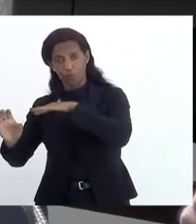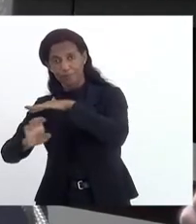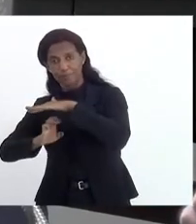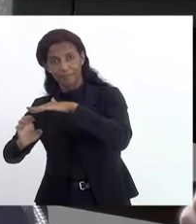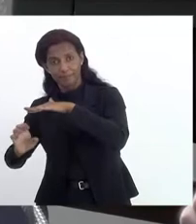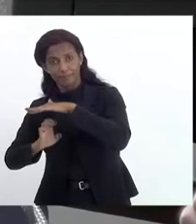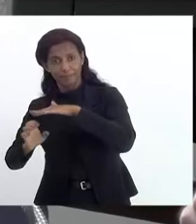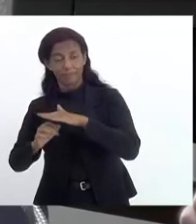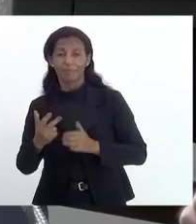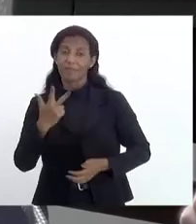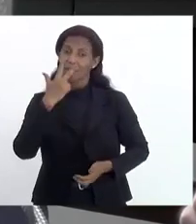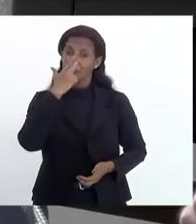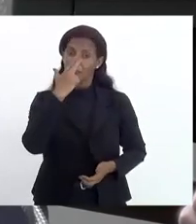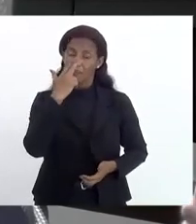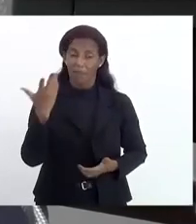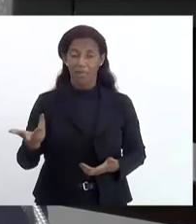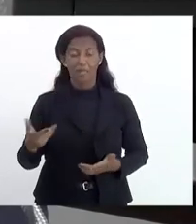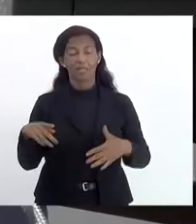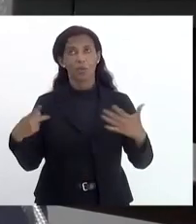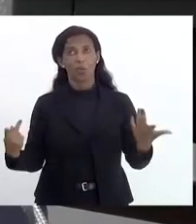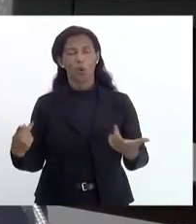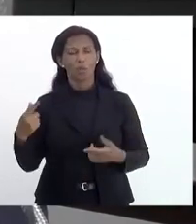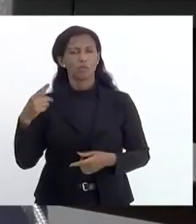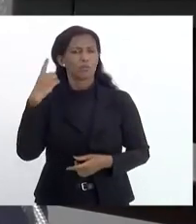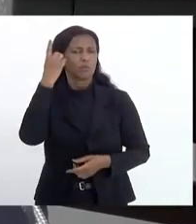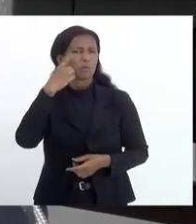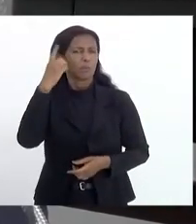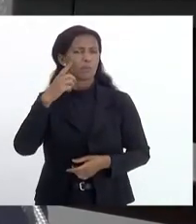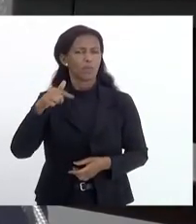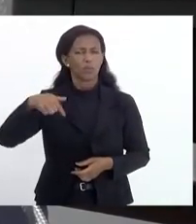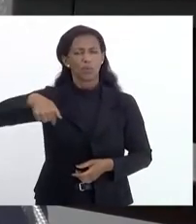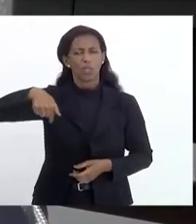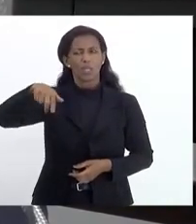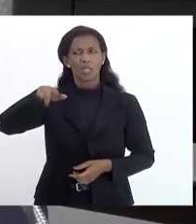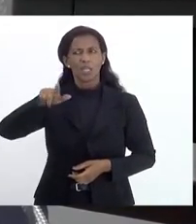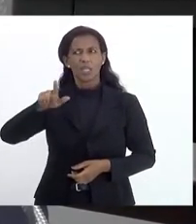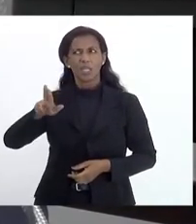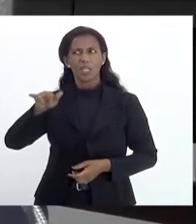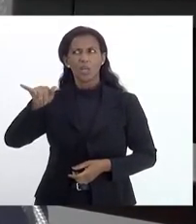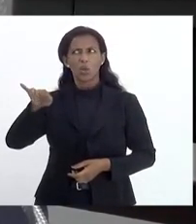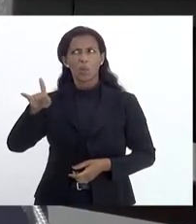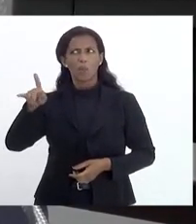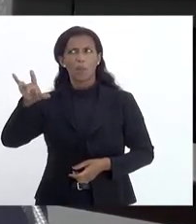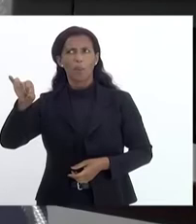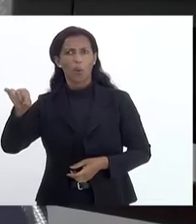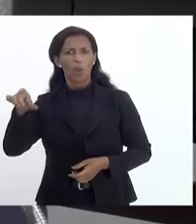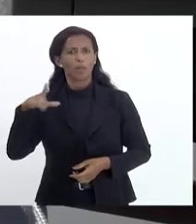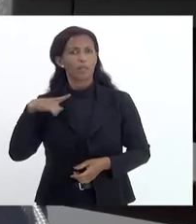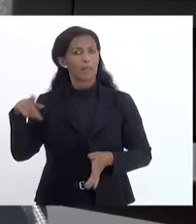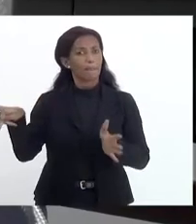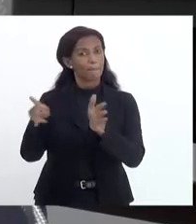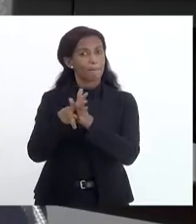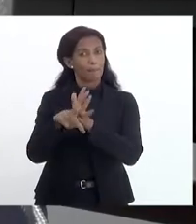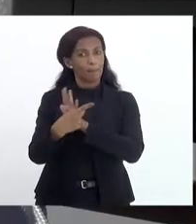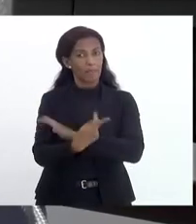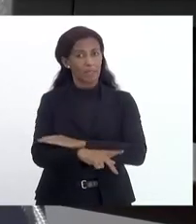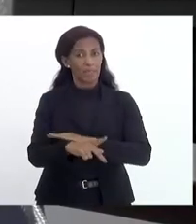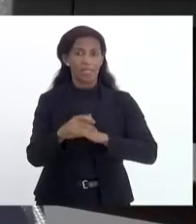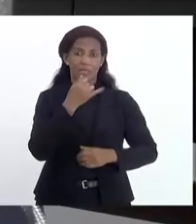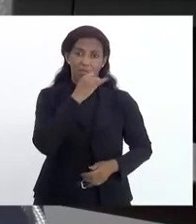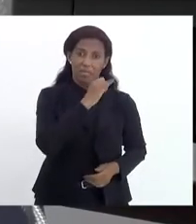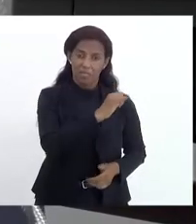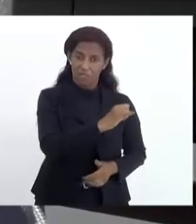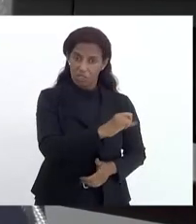que o deputado Knoploch, ao propor a lei, ele utiliza essa competência híbrida aí, que é na concessão de energia elétrica, que embora seja